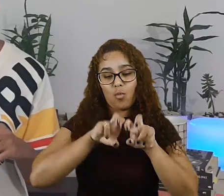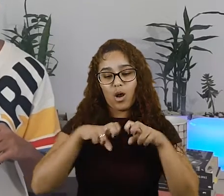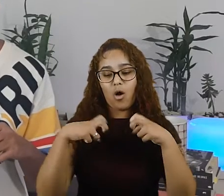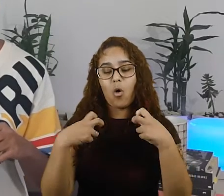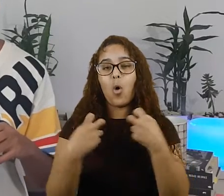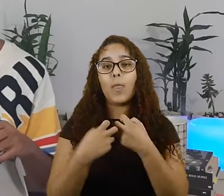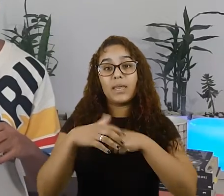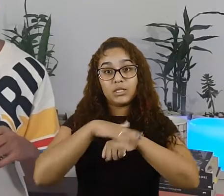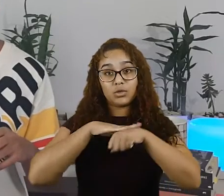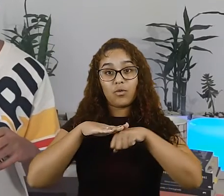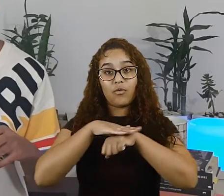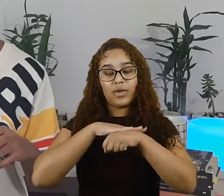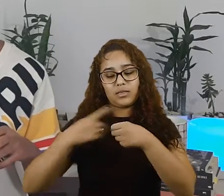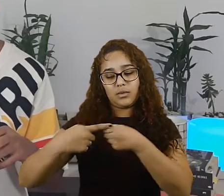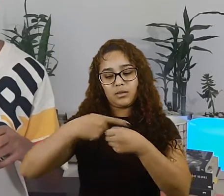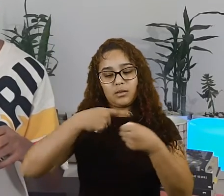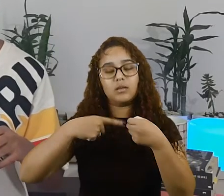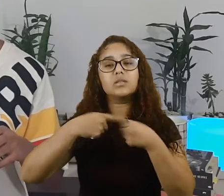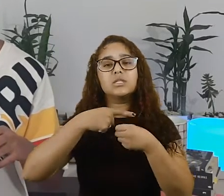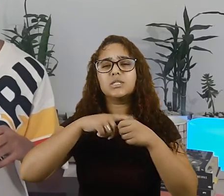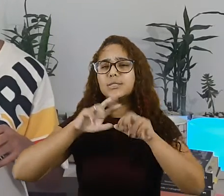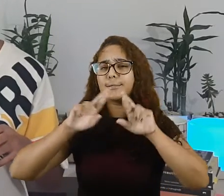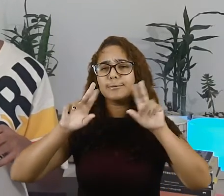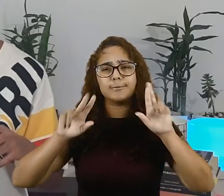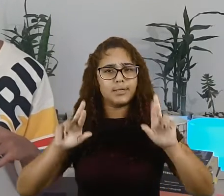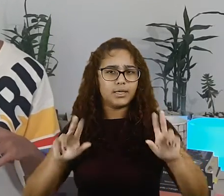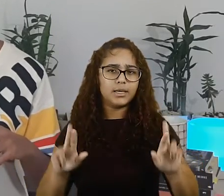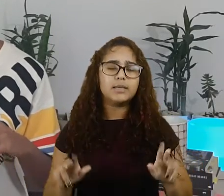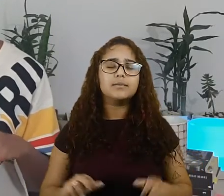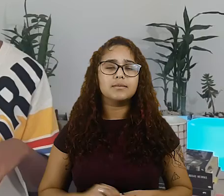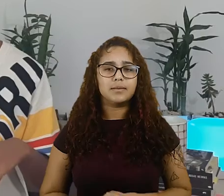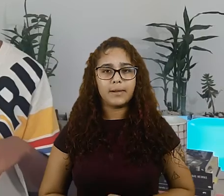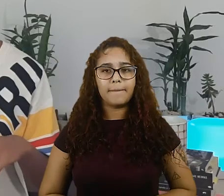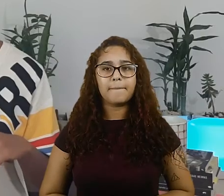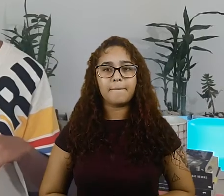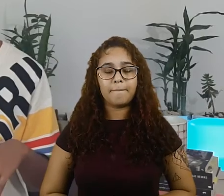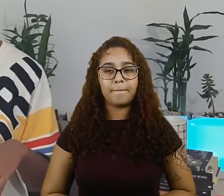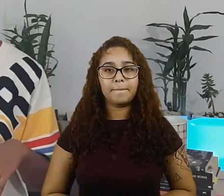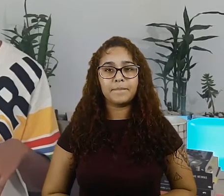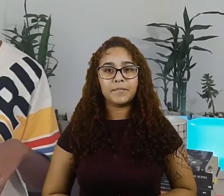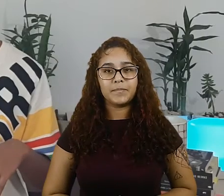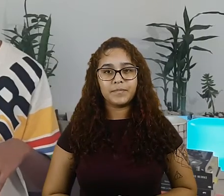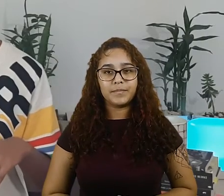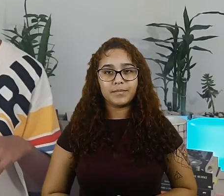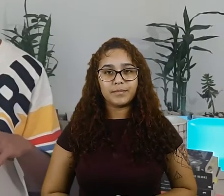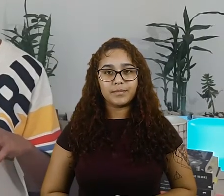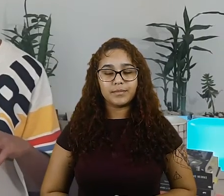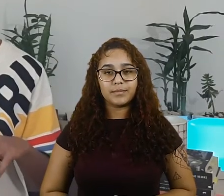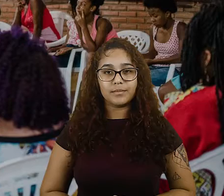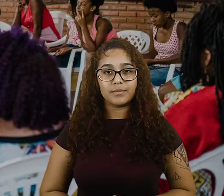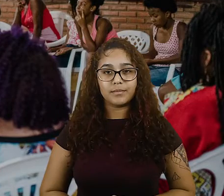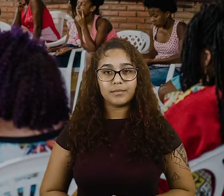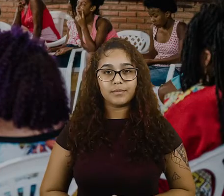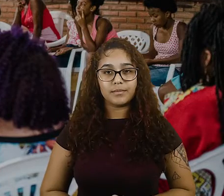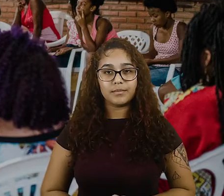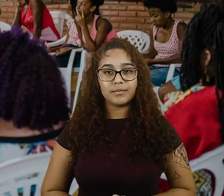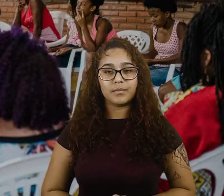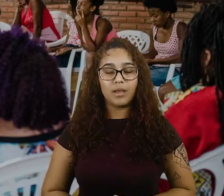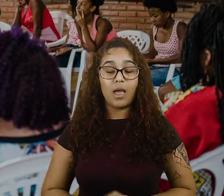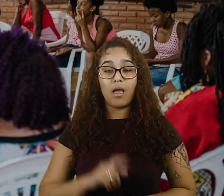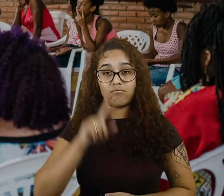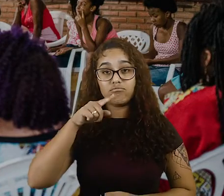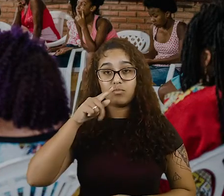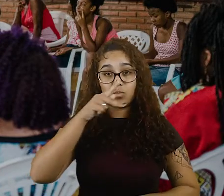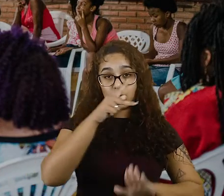realizamos rodas de conversa nas cidades de Alcobaça, Caravelas e em Cumuruxatiba,